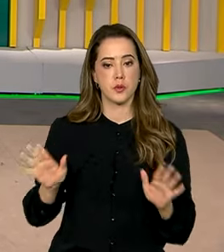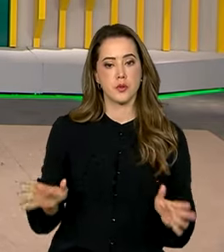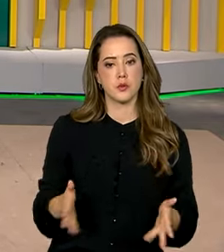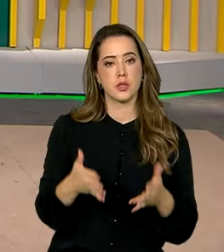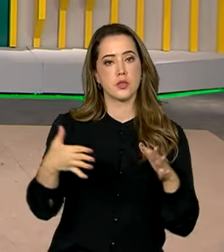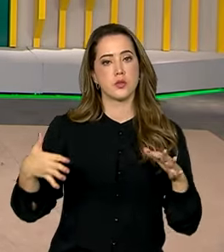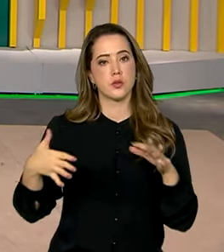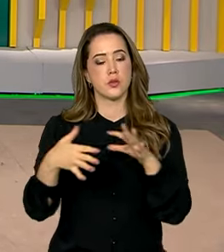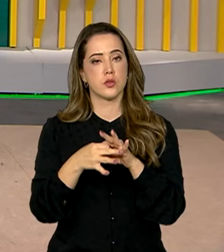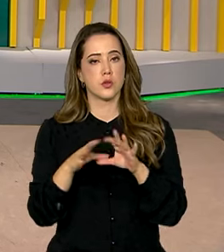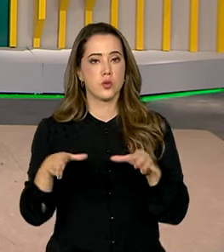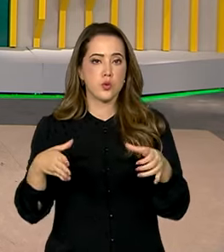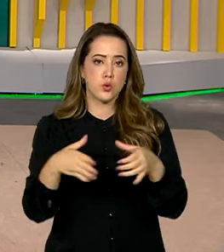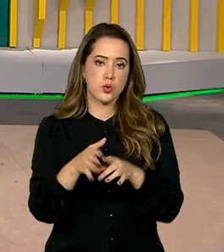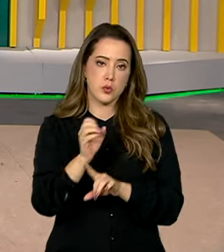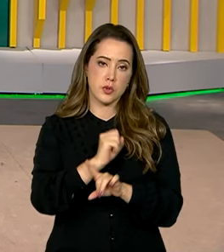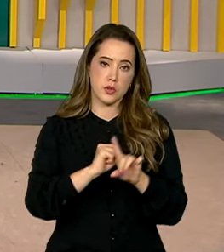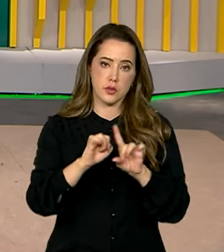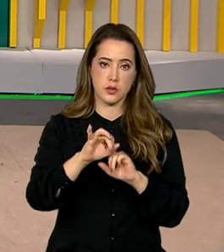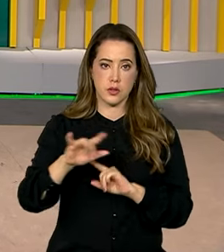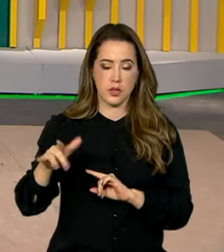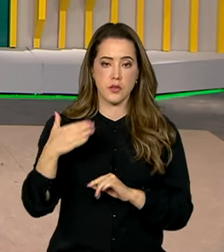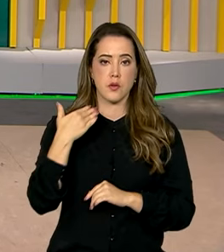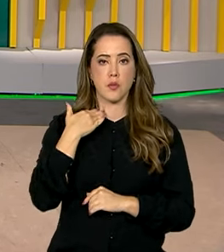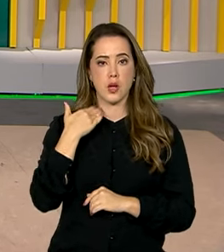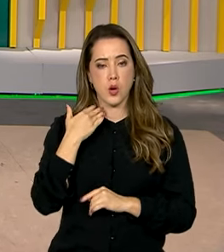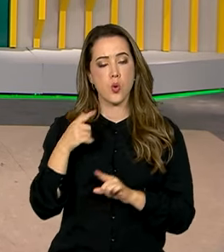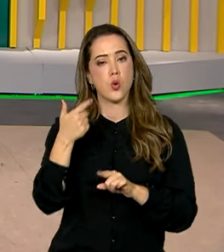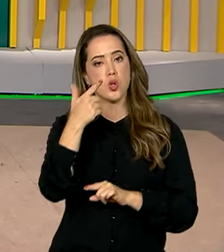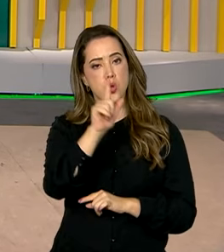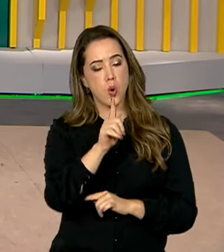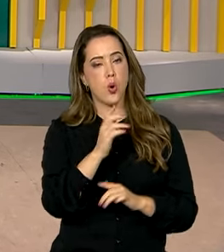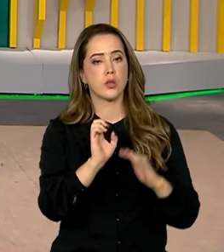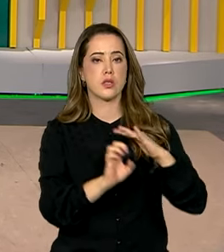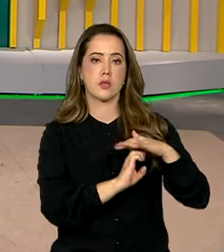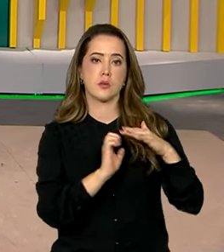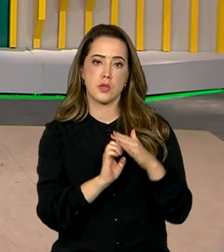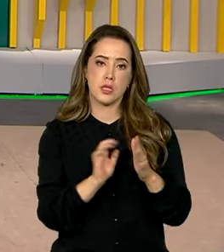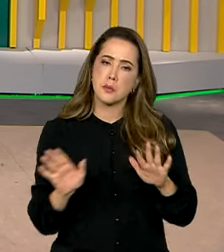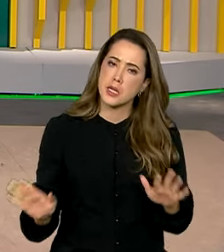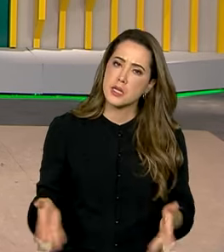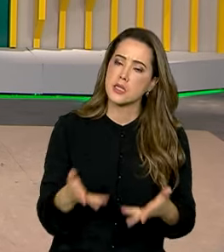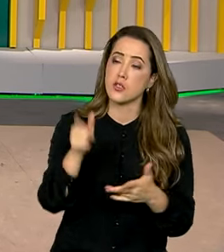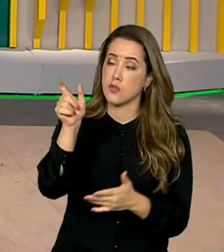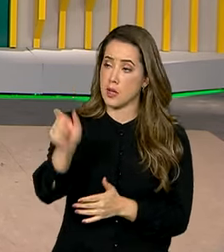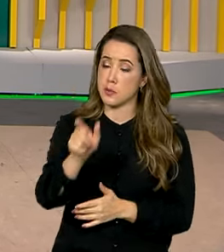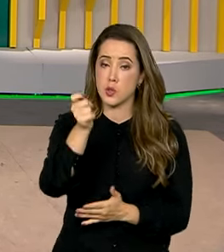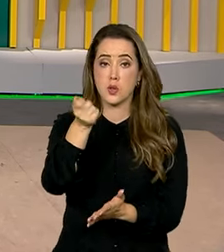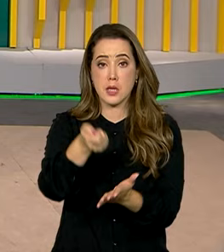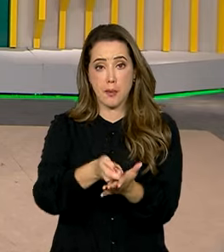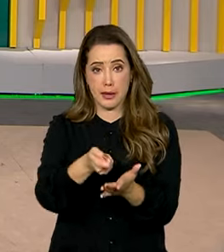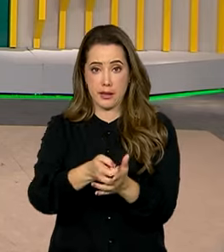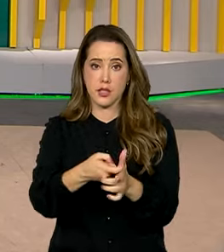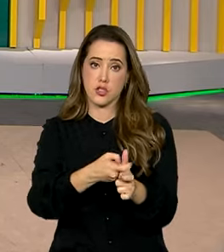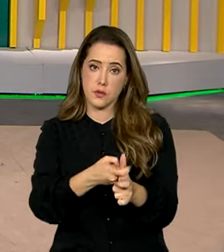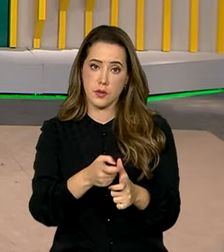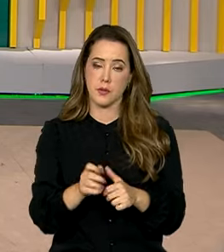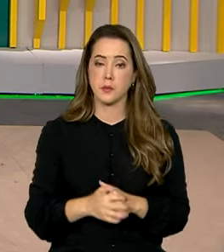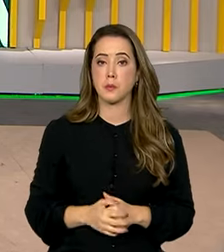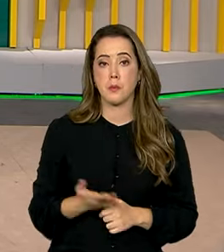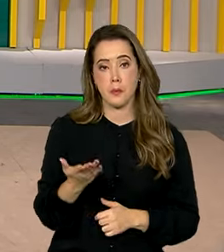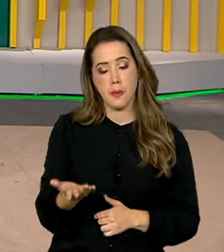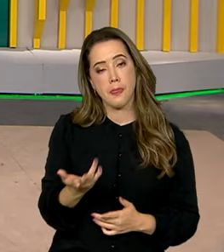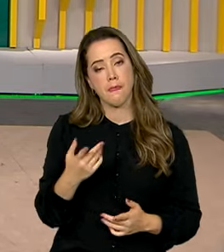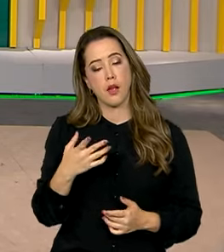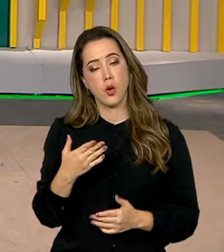com organizações da sociedade civil, bancos e outros credores para incentivar a renegociação das dívidas. Desde a